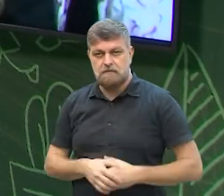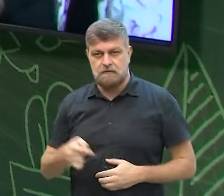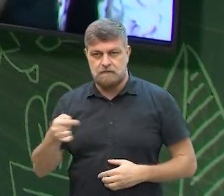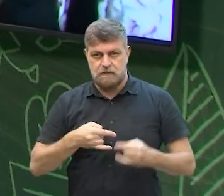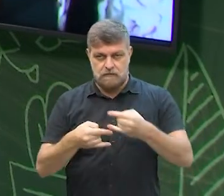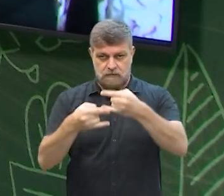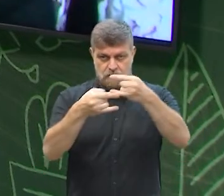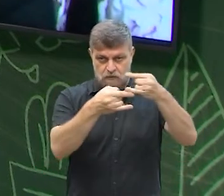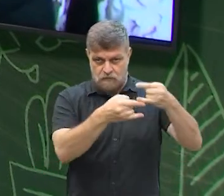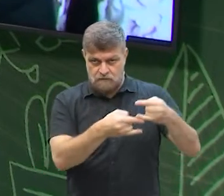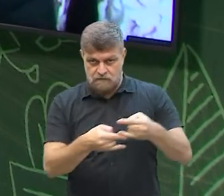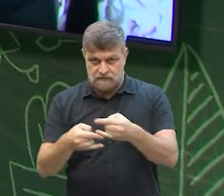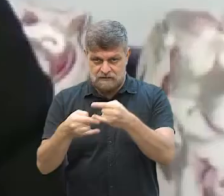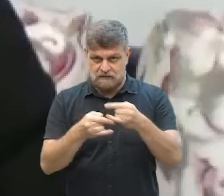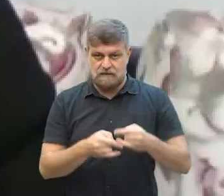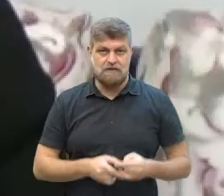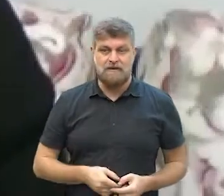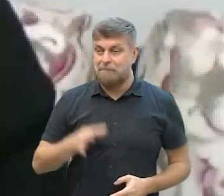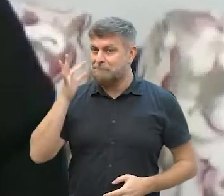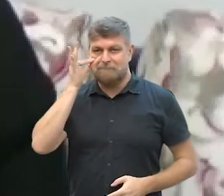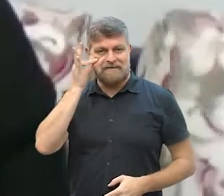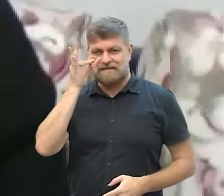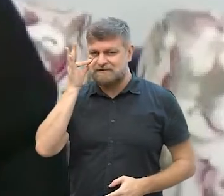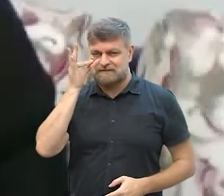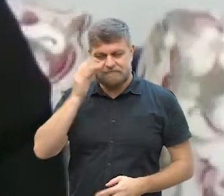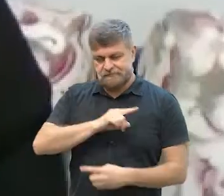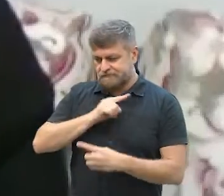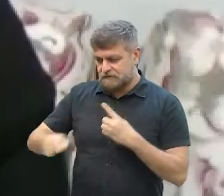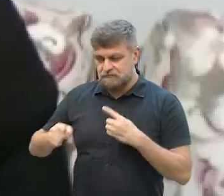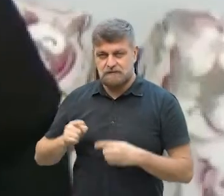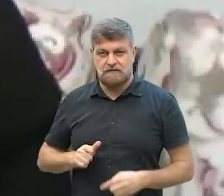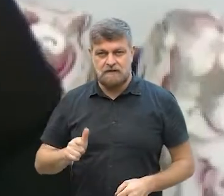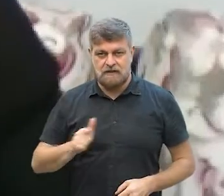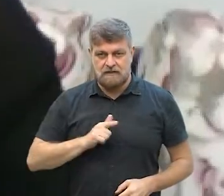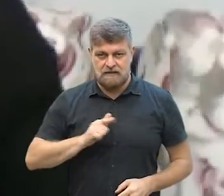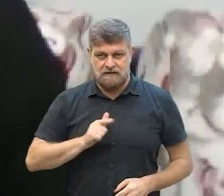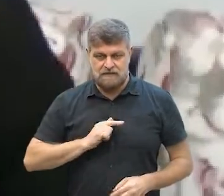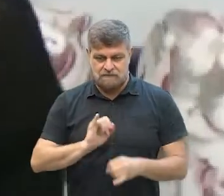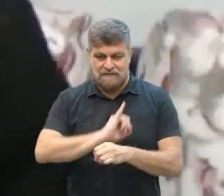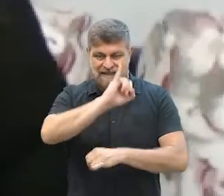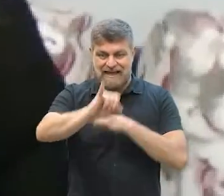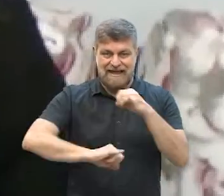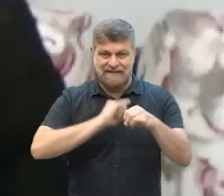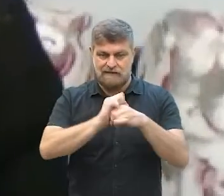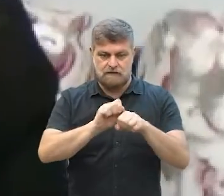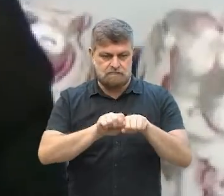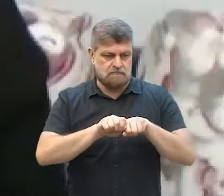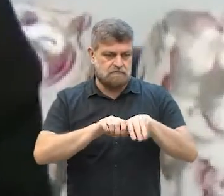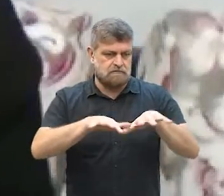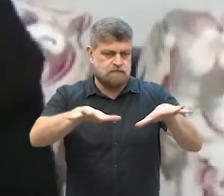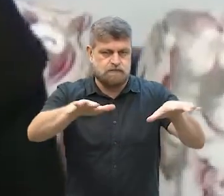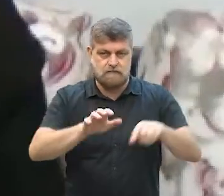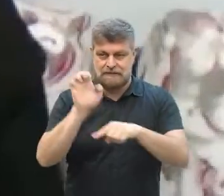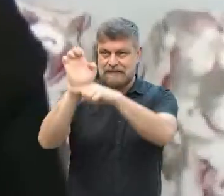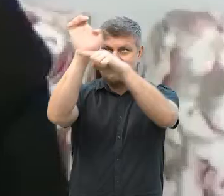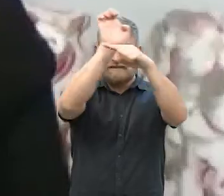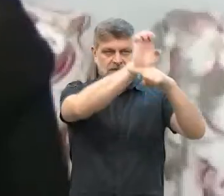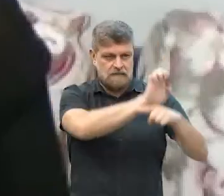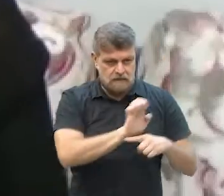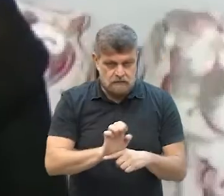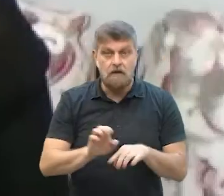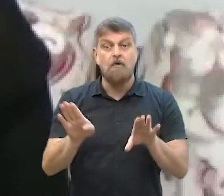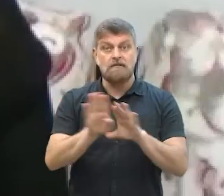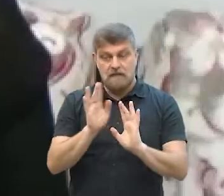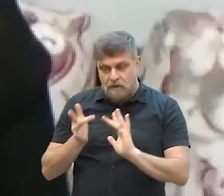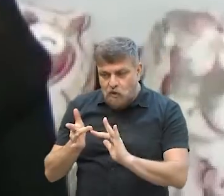de ser em um local físico e transpôs barreiras. Existem pessoas de outros estados também que contataram